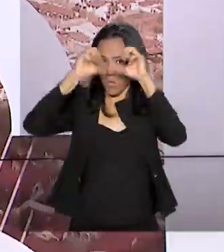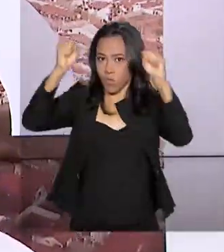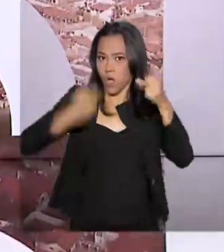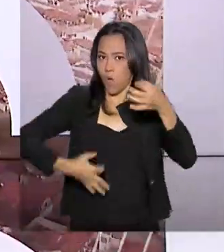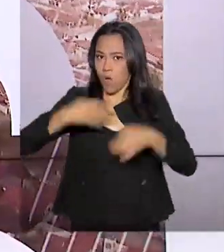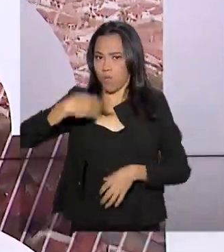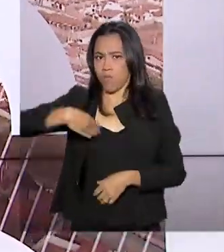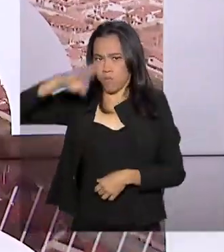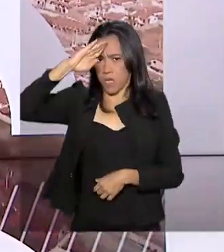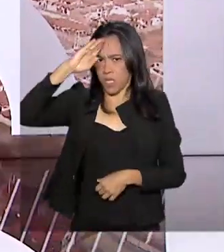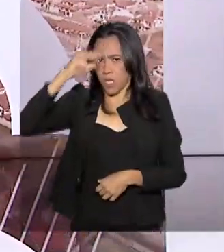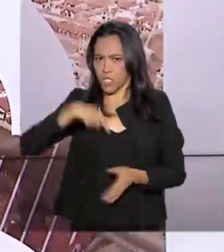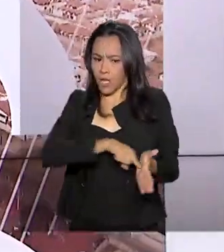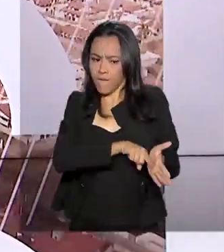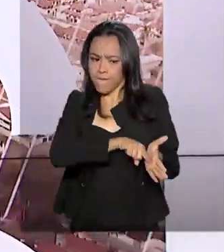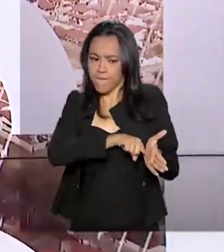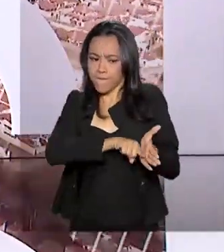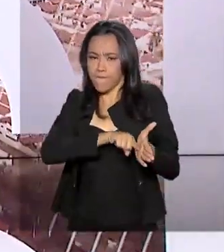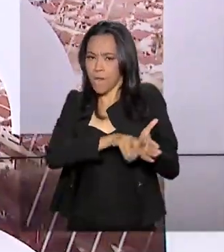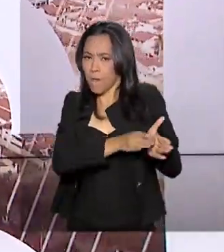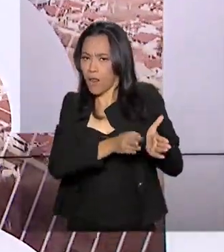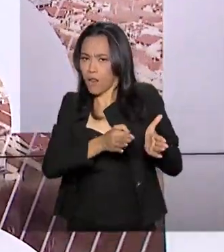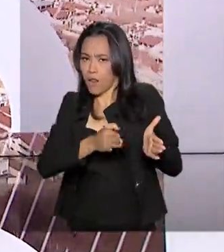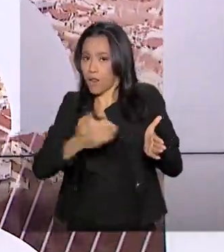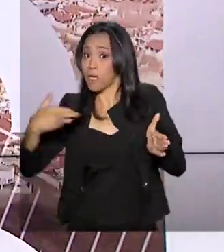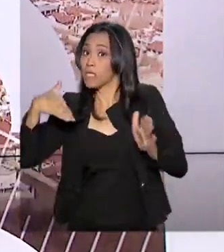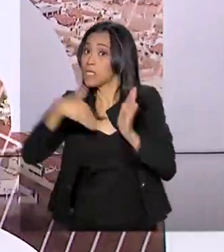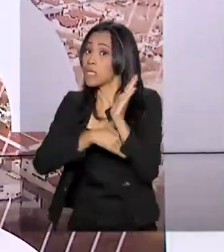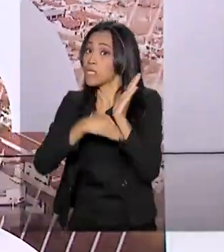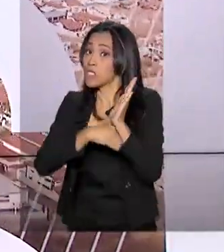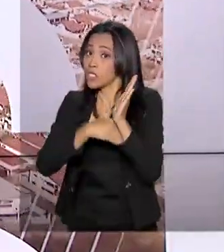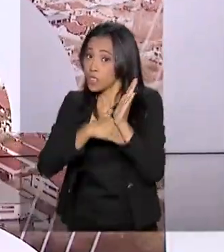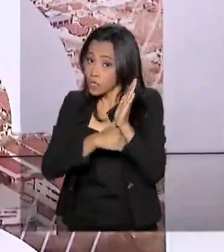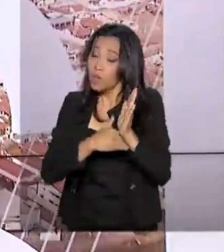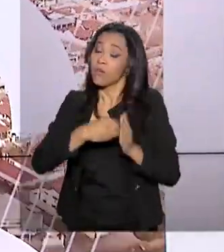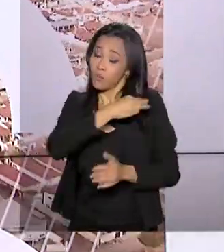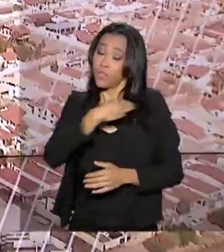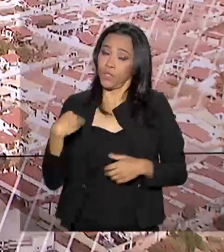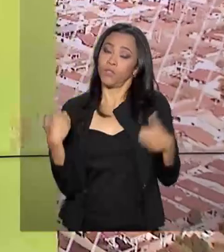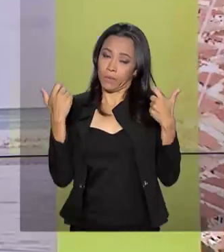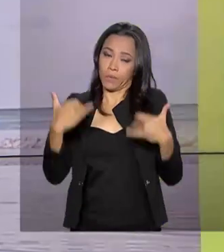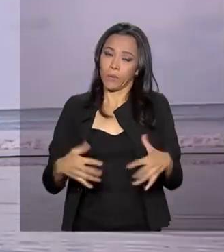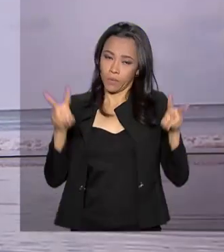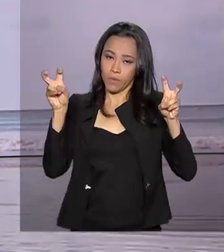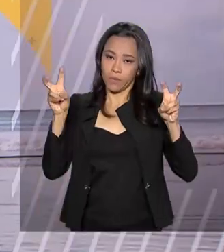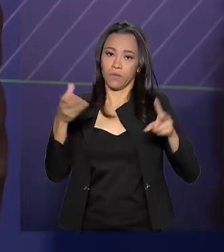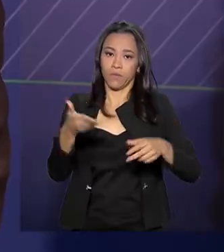sigilo. Ontem, o ministro da Defesa, Fernando Azevedo, falou sobre o assunto.